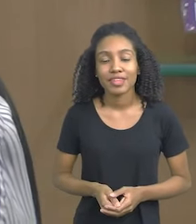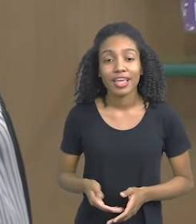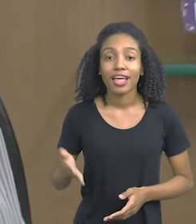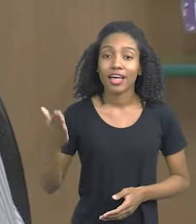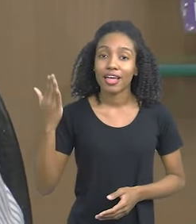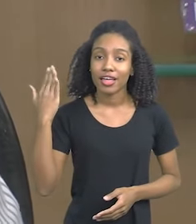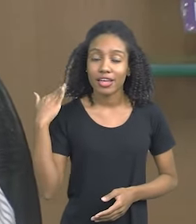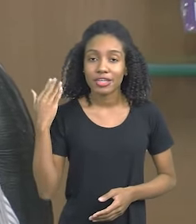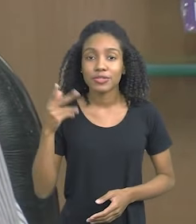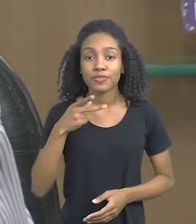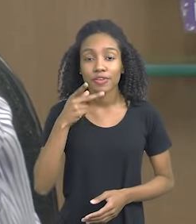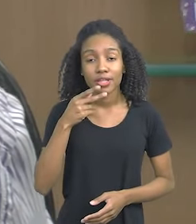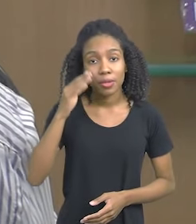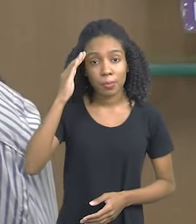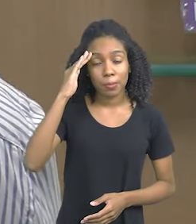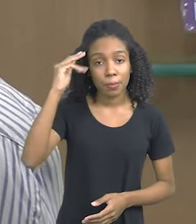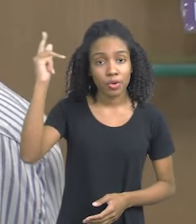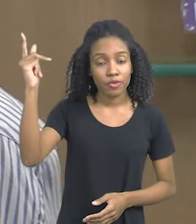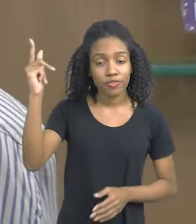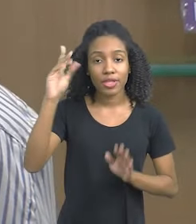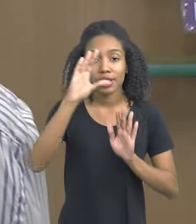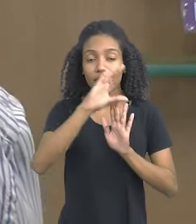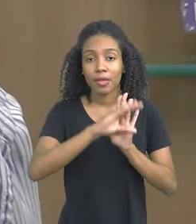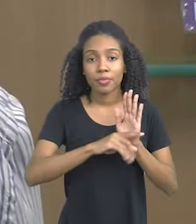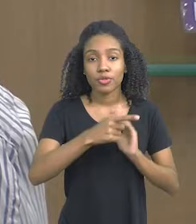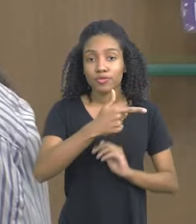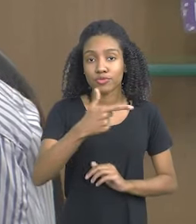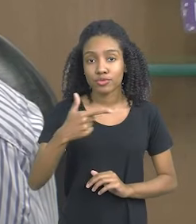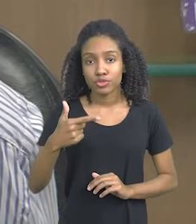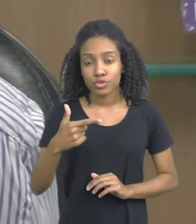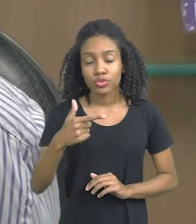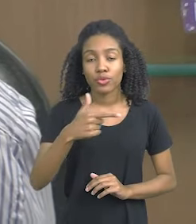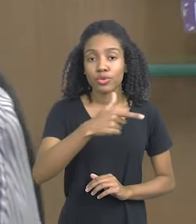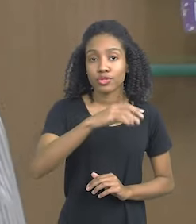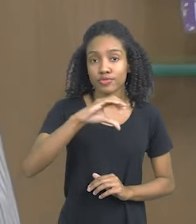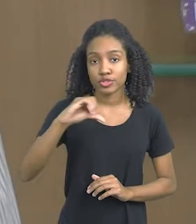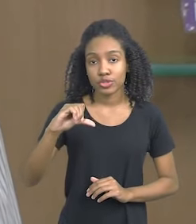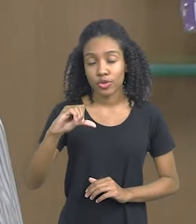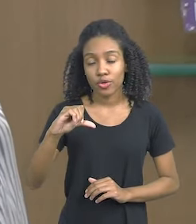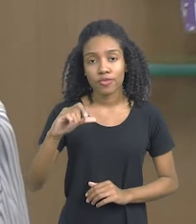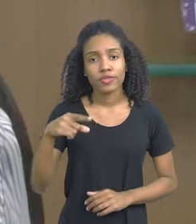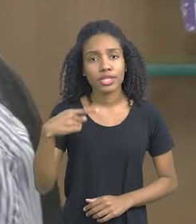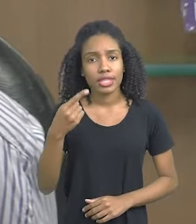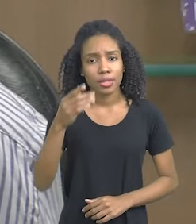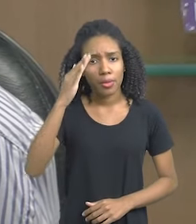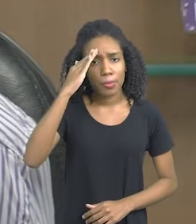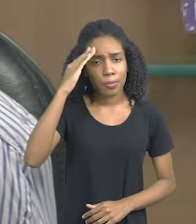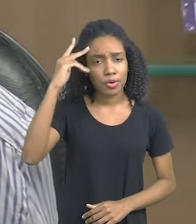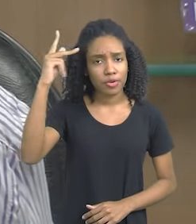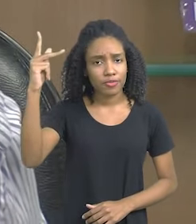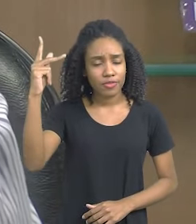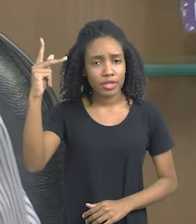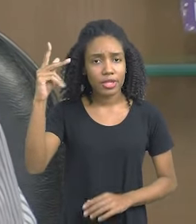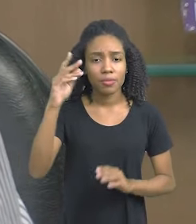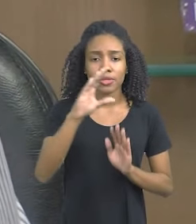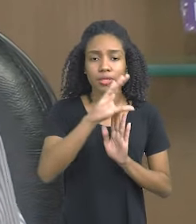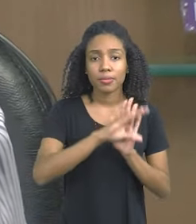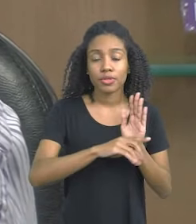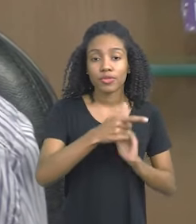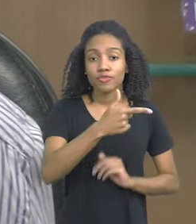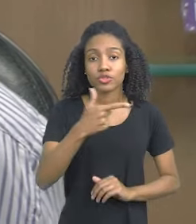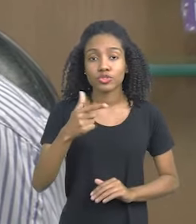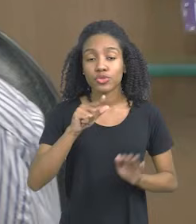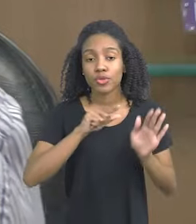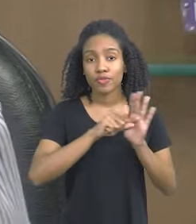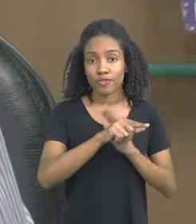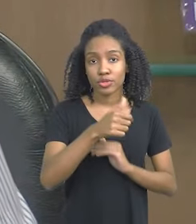sobre Provérbios 22, 29, que falamos sobre o zelo. Depois, Provérbios 22, verso 1, falamos